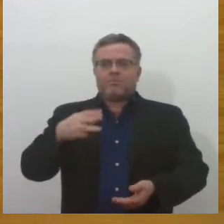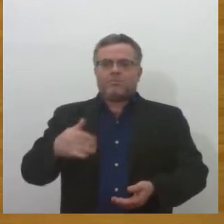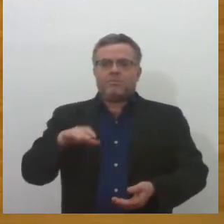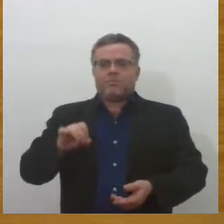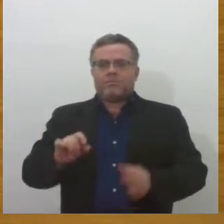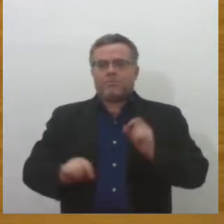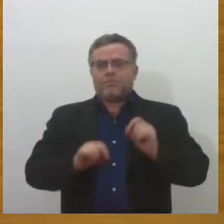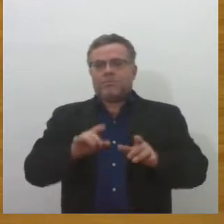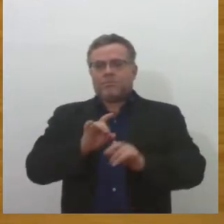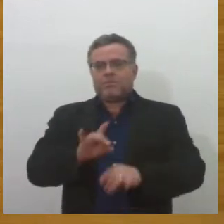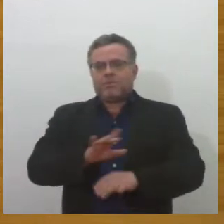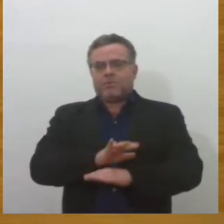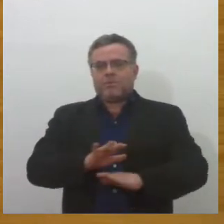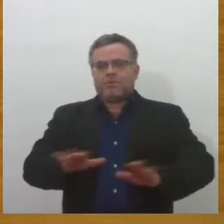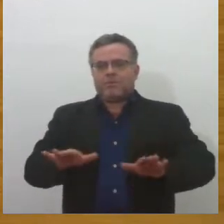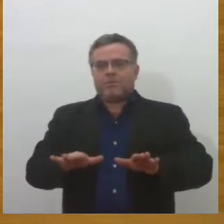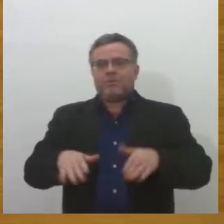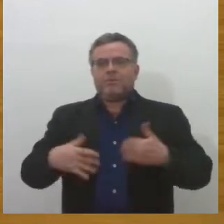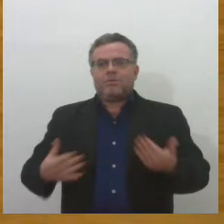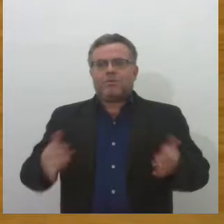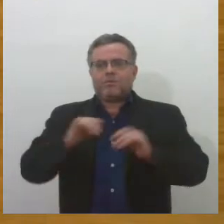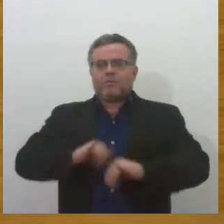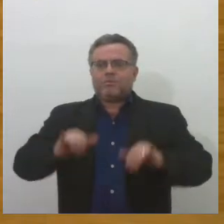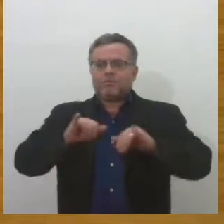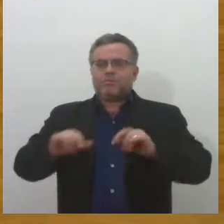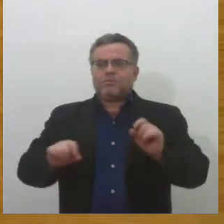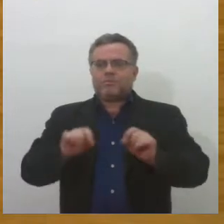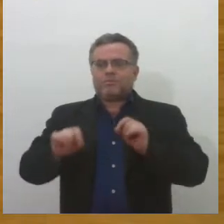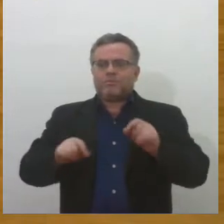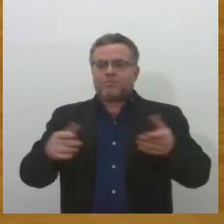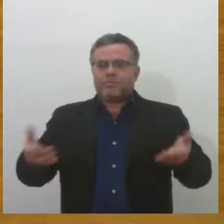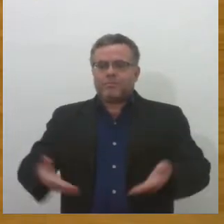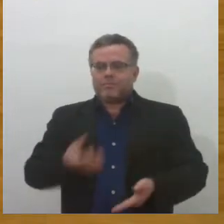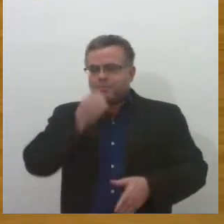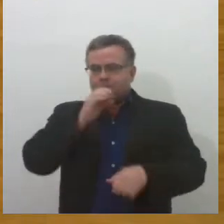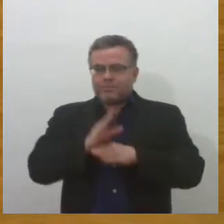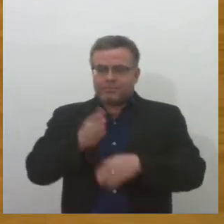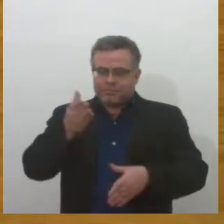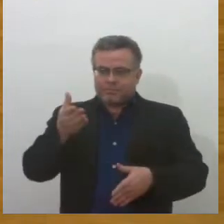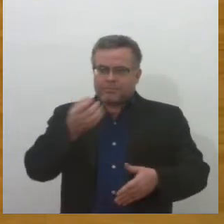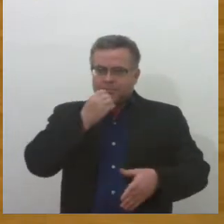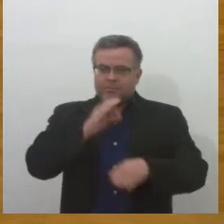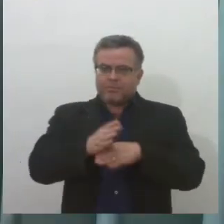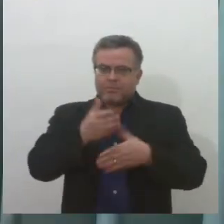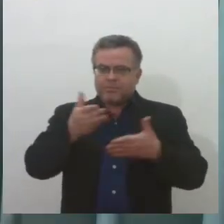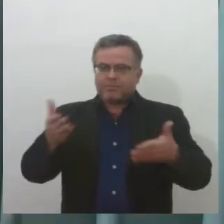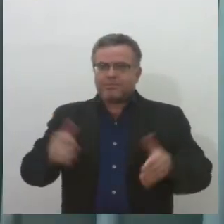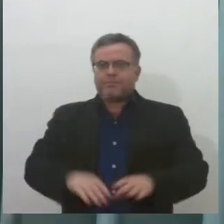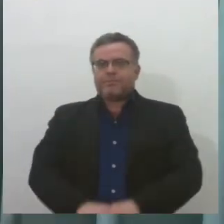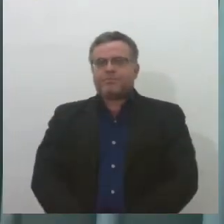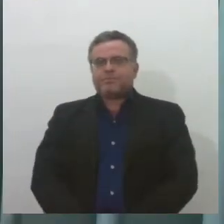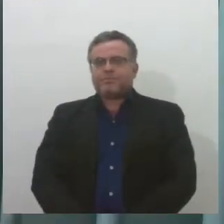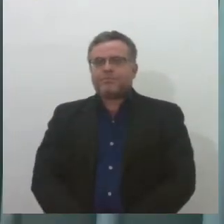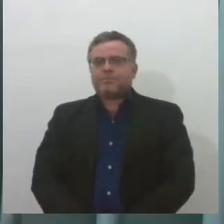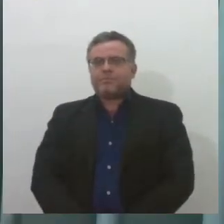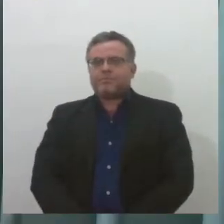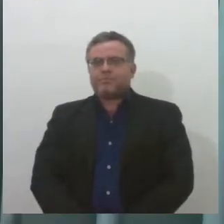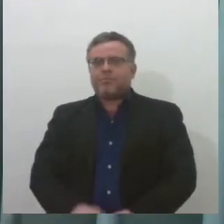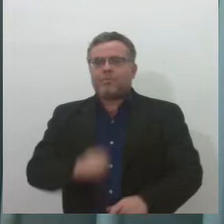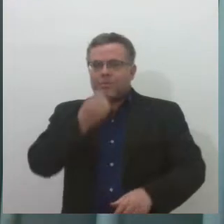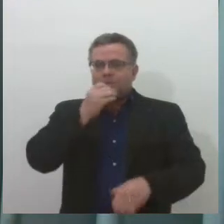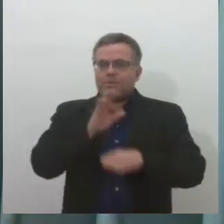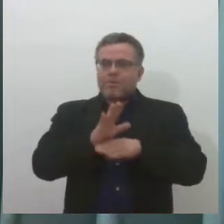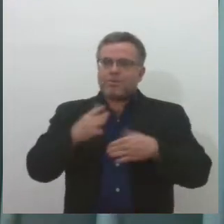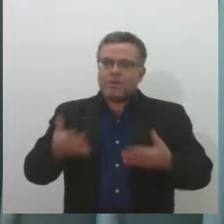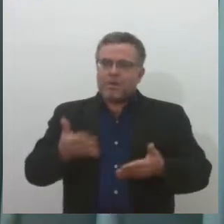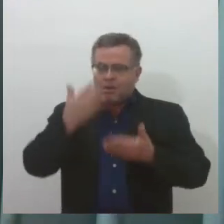é isso Thiago Fico por aqui Essas são as informações de hoje Uma boa tarde para você e boa tarde a todos Boa tarde Denise